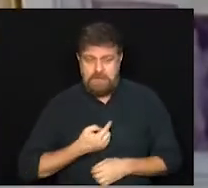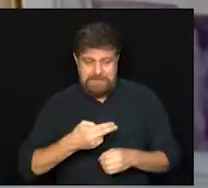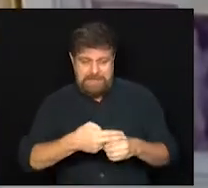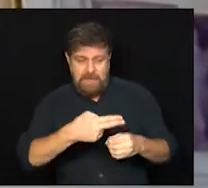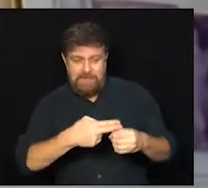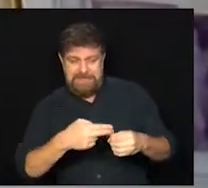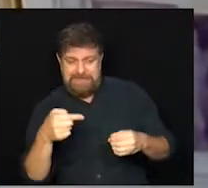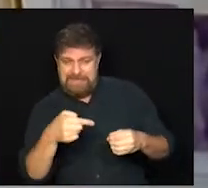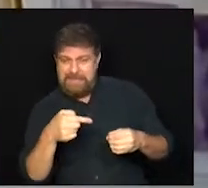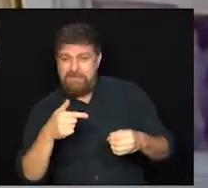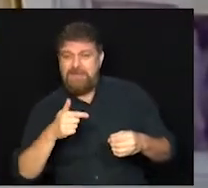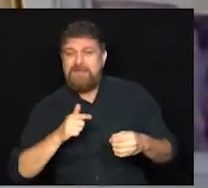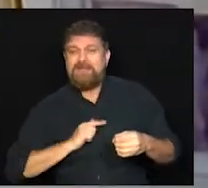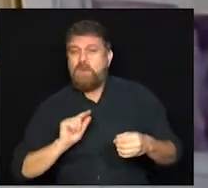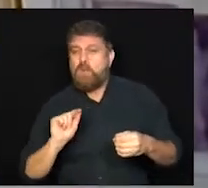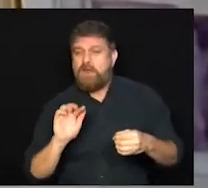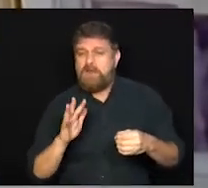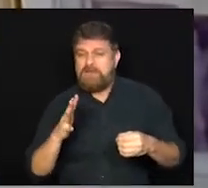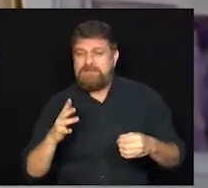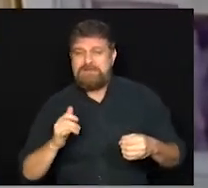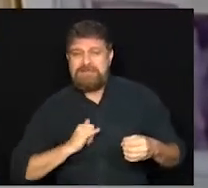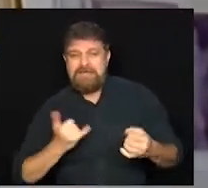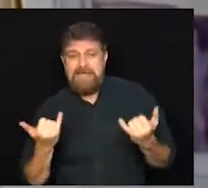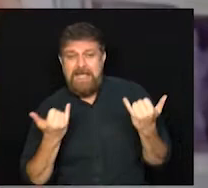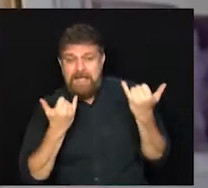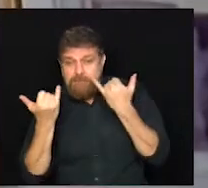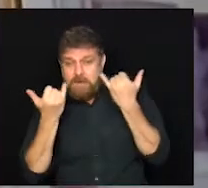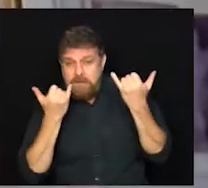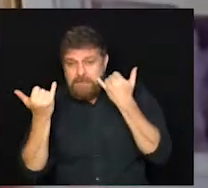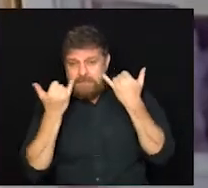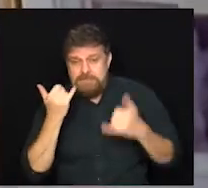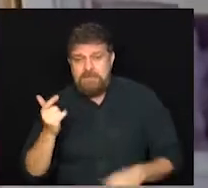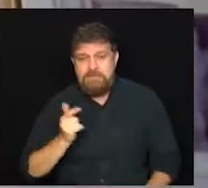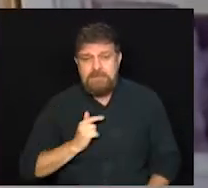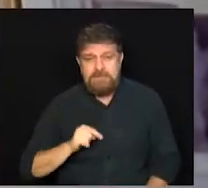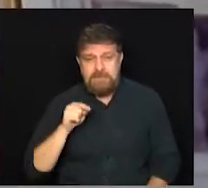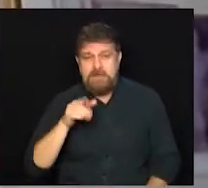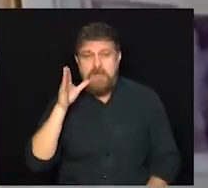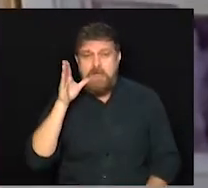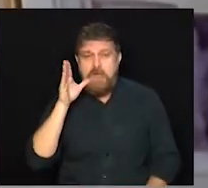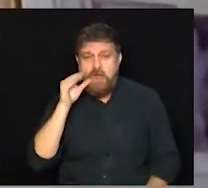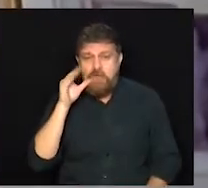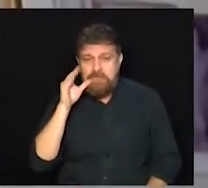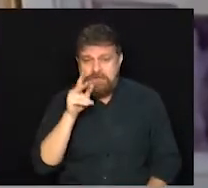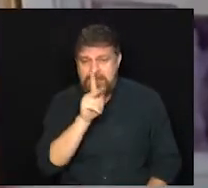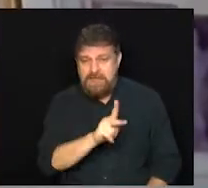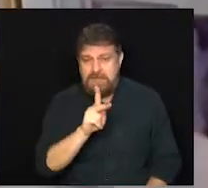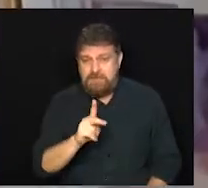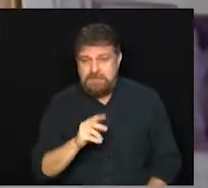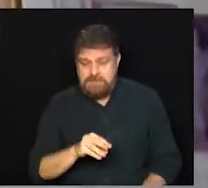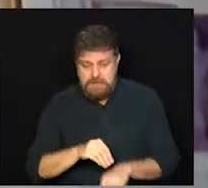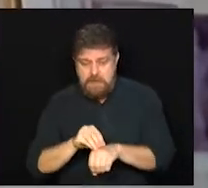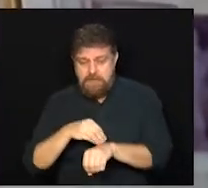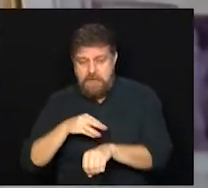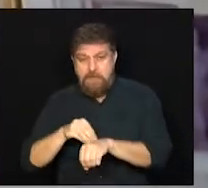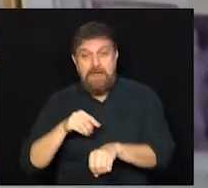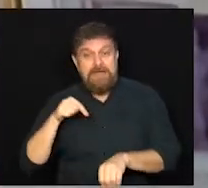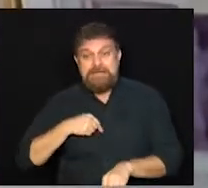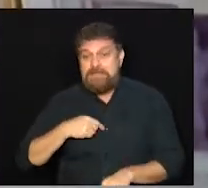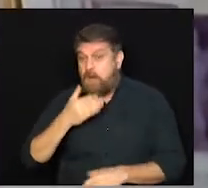Unicamp, nós recebemos muito a informação via os nossos funcionários e professores, que são pais e mães em